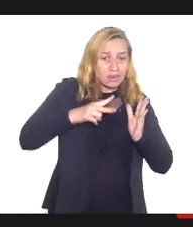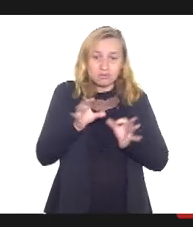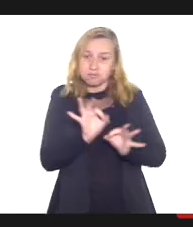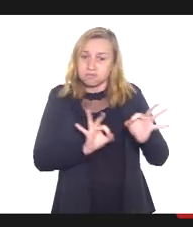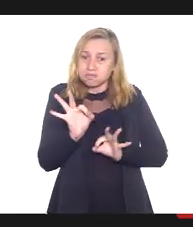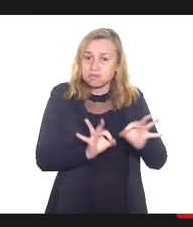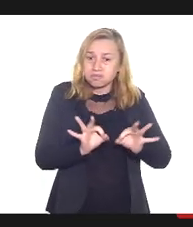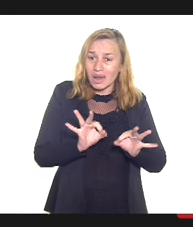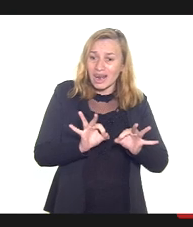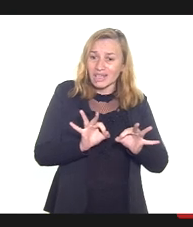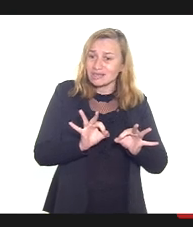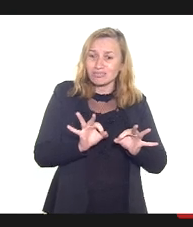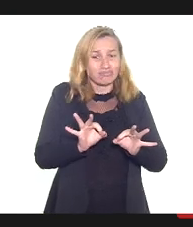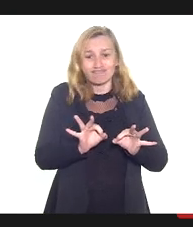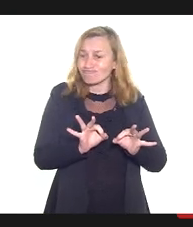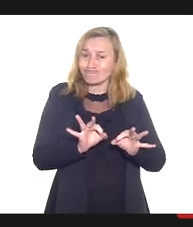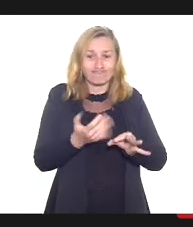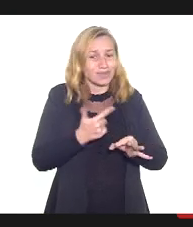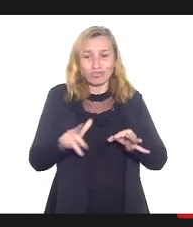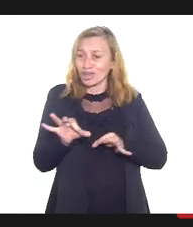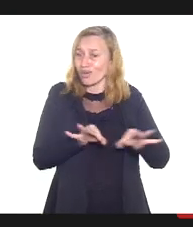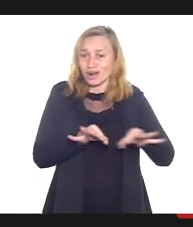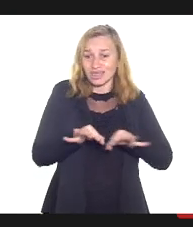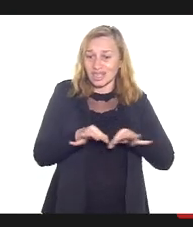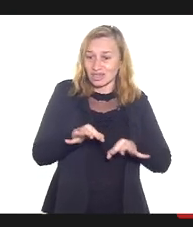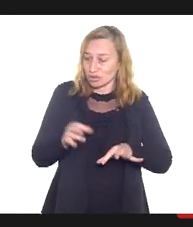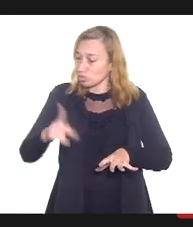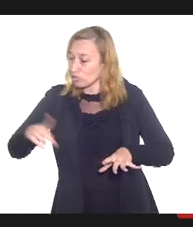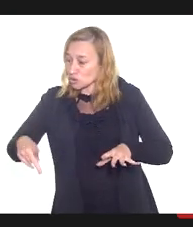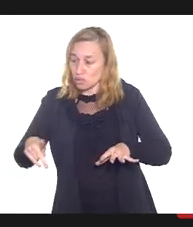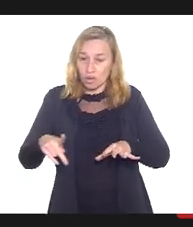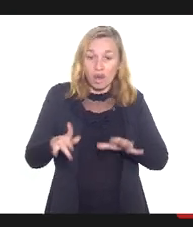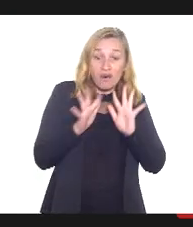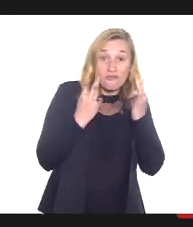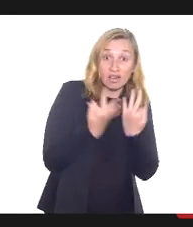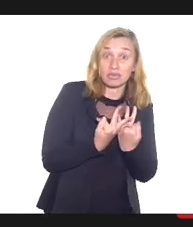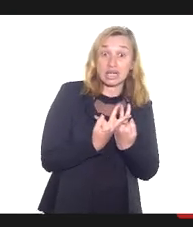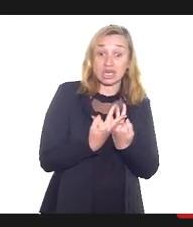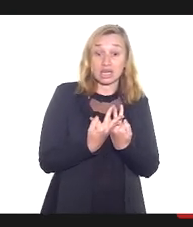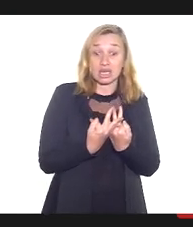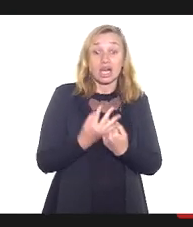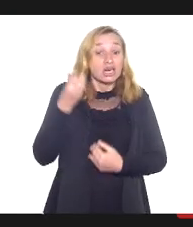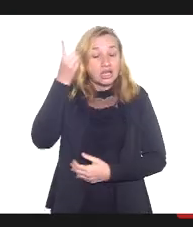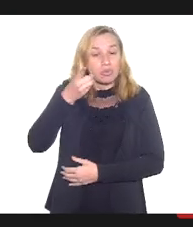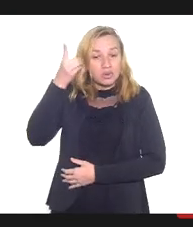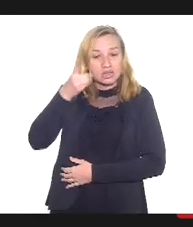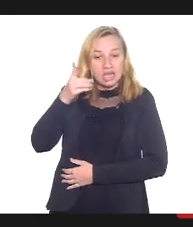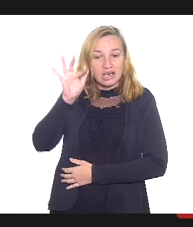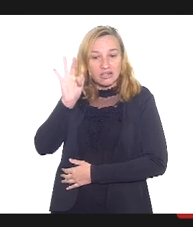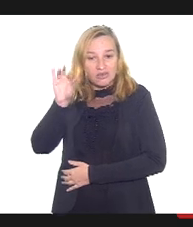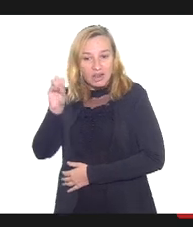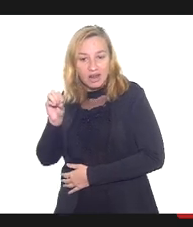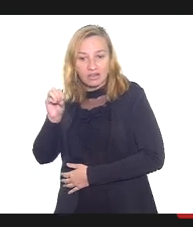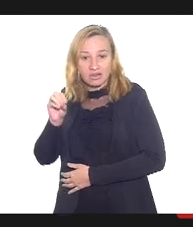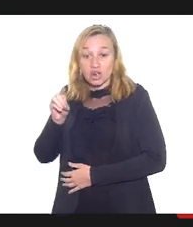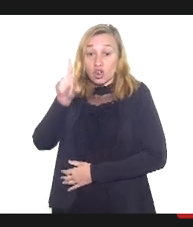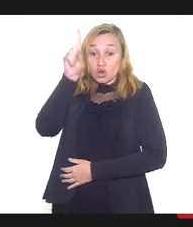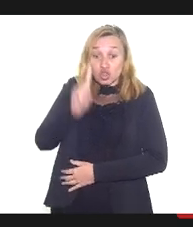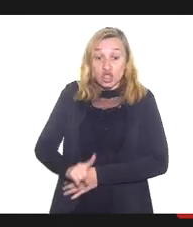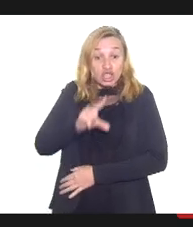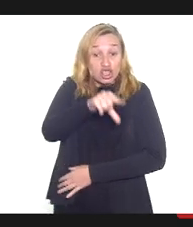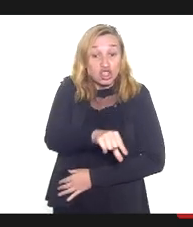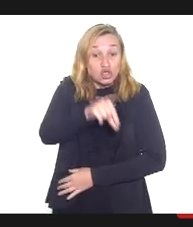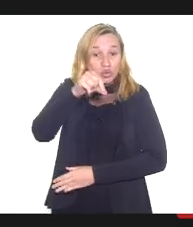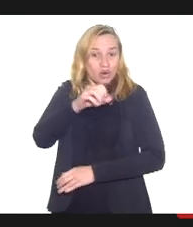os professores, as famílias. O deputado Serafini falou do direito de escolha dos estudantes,